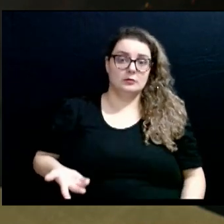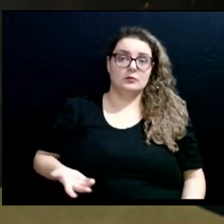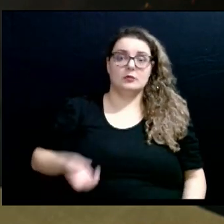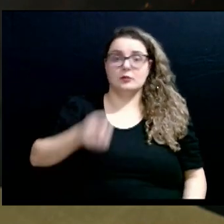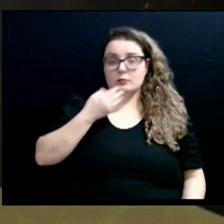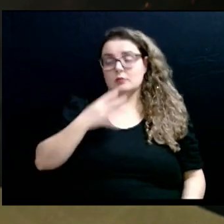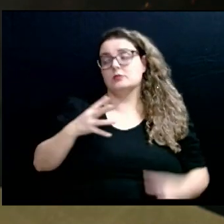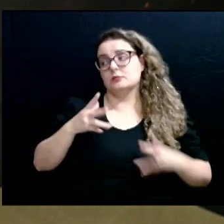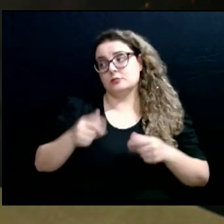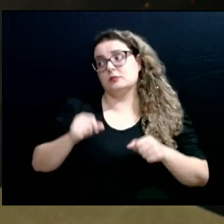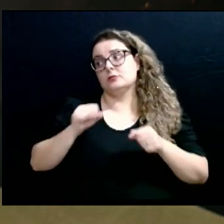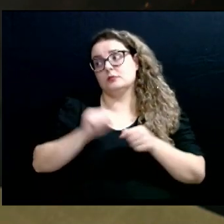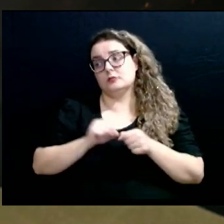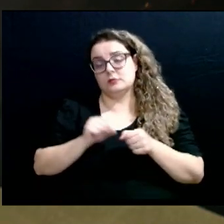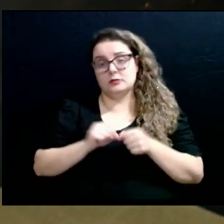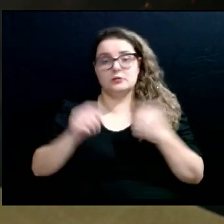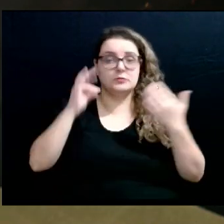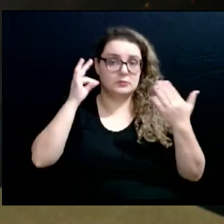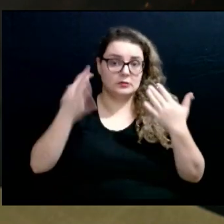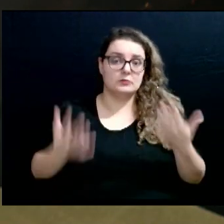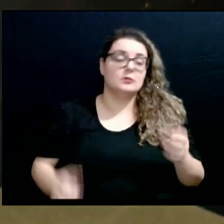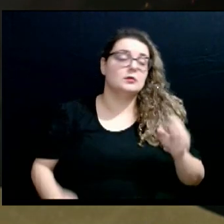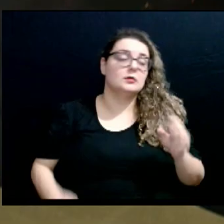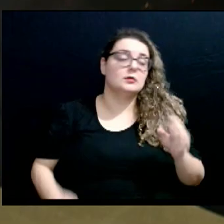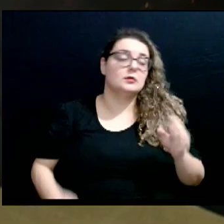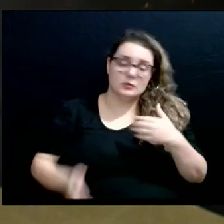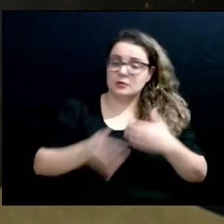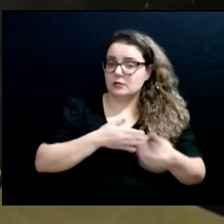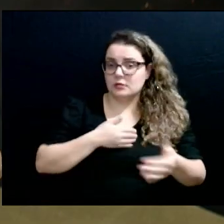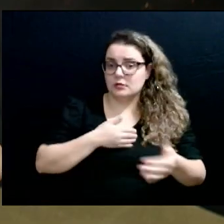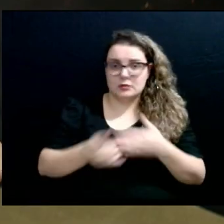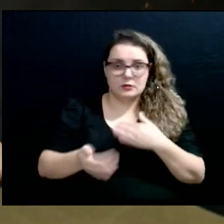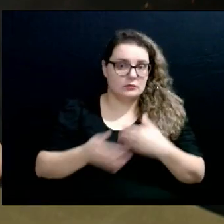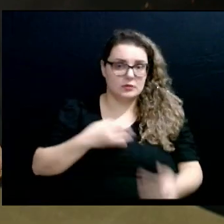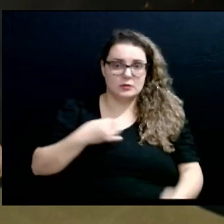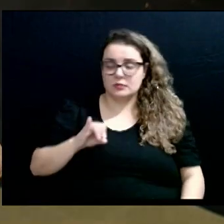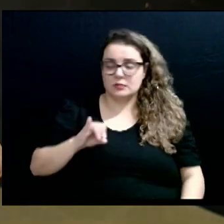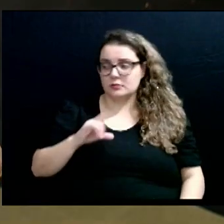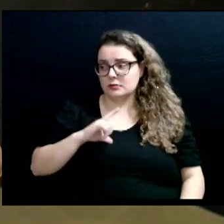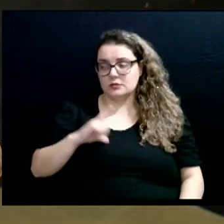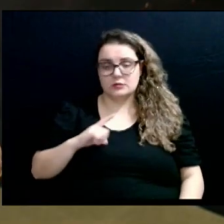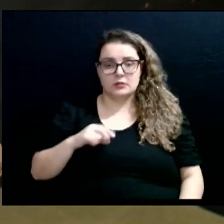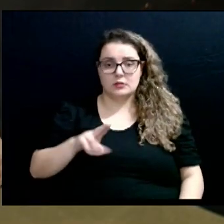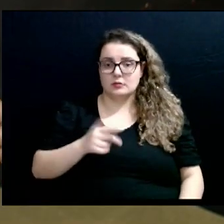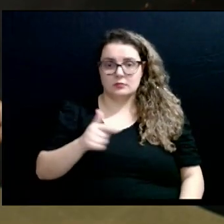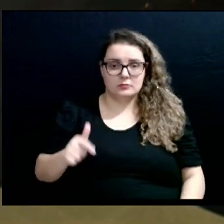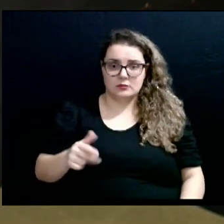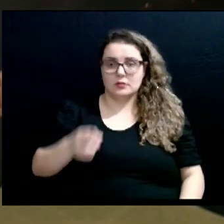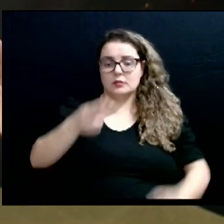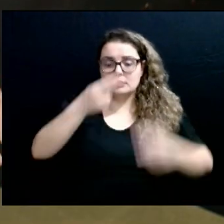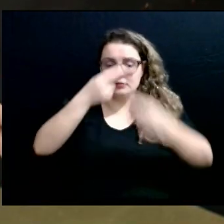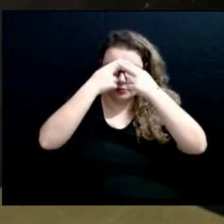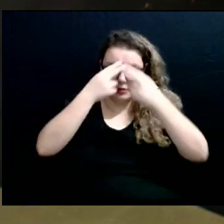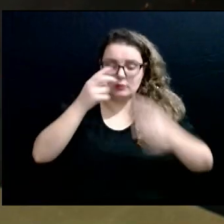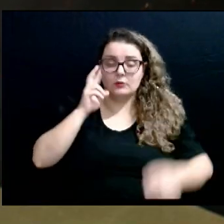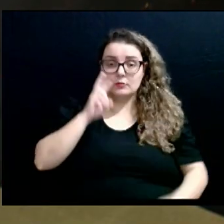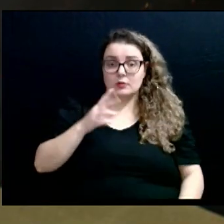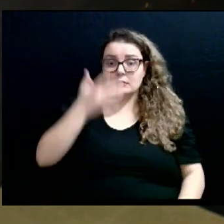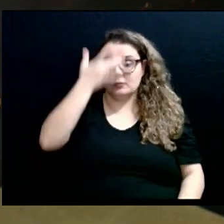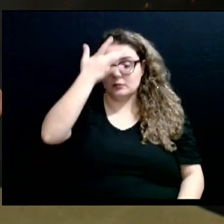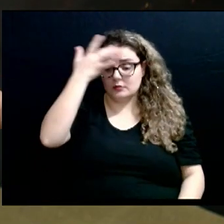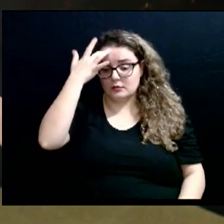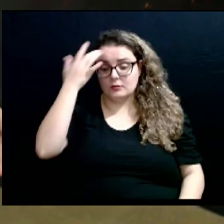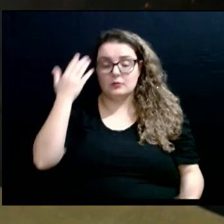fazer terapia, Sim. independente de ter algum trauma ou não, porque eu vejo que a saúde mental e os